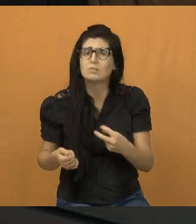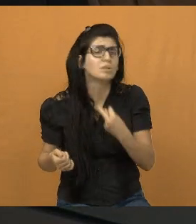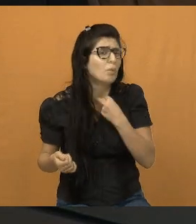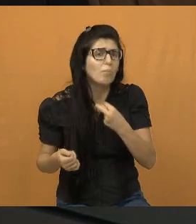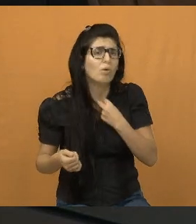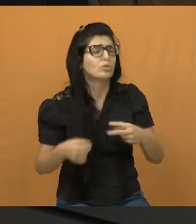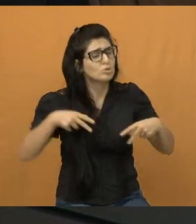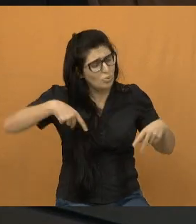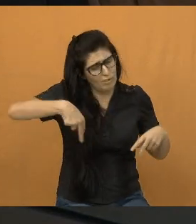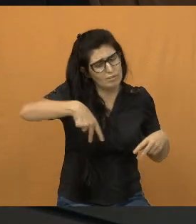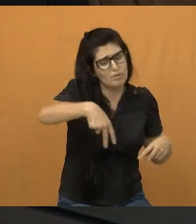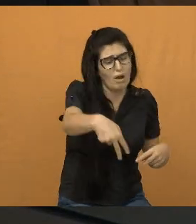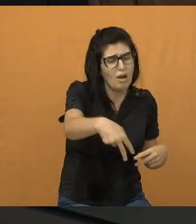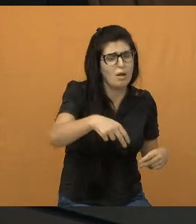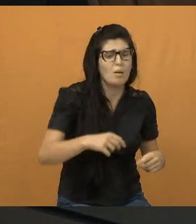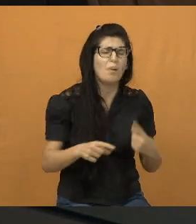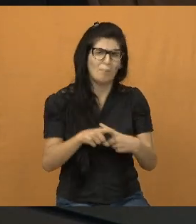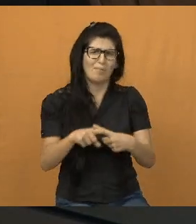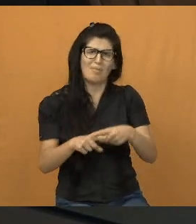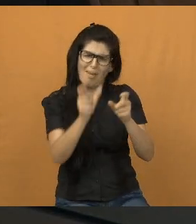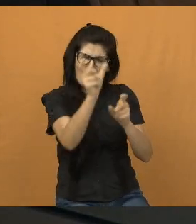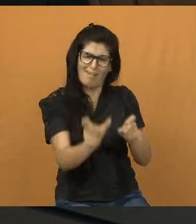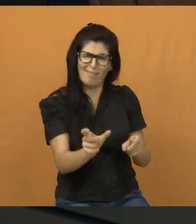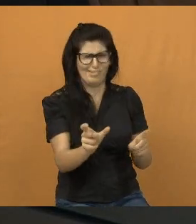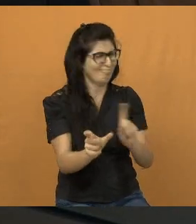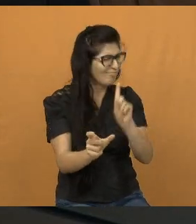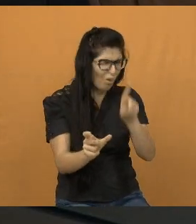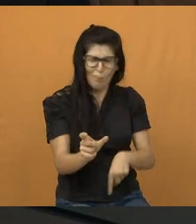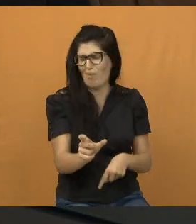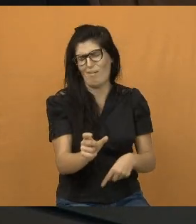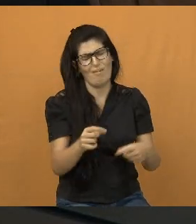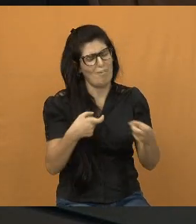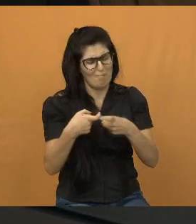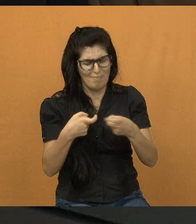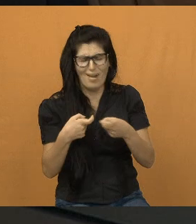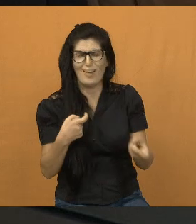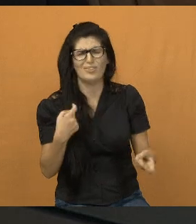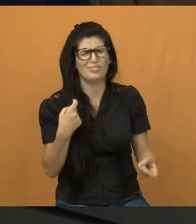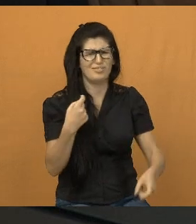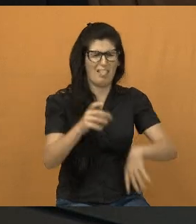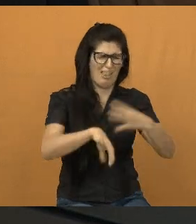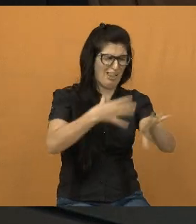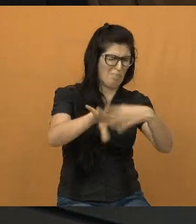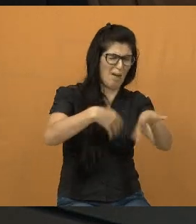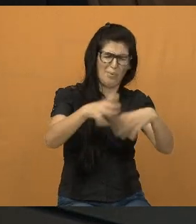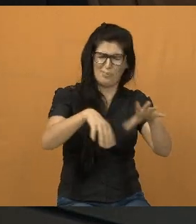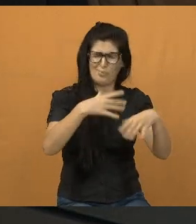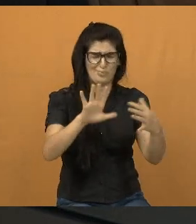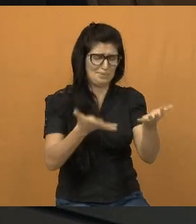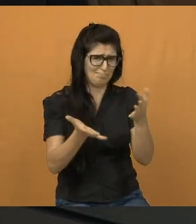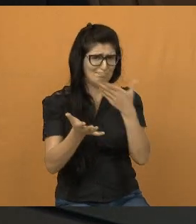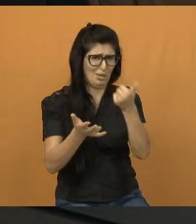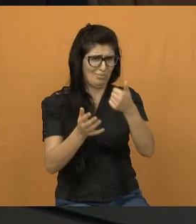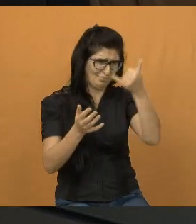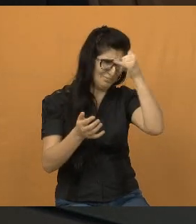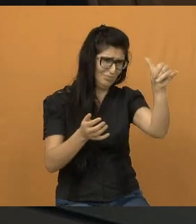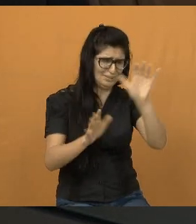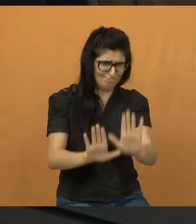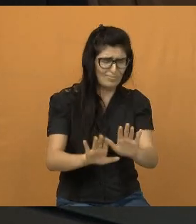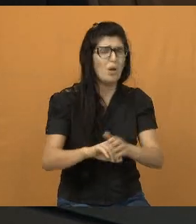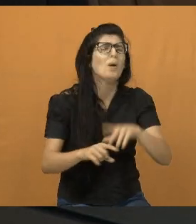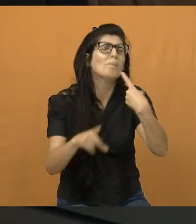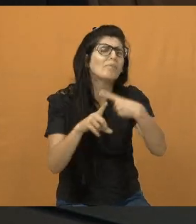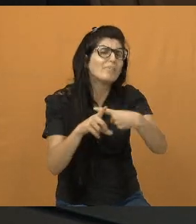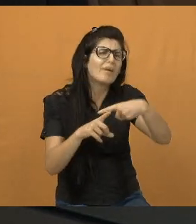resolver muito a pouco. Caso que eu não sou médico também, não ia arrumar um tumulto dentro de Santa Casa. Por que esse